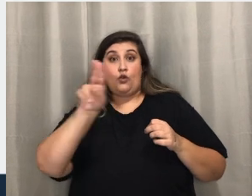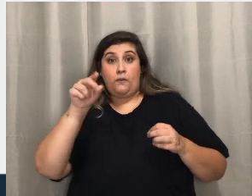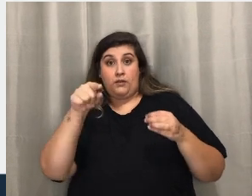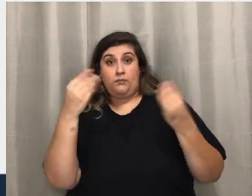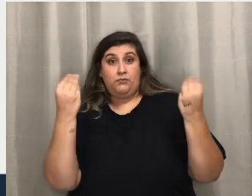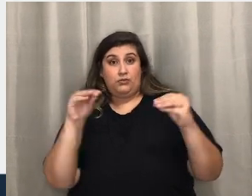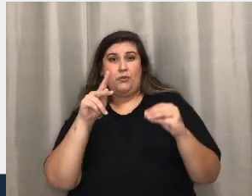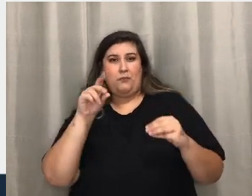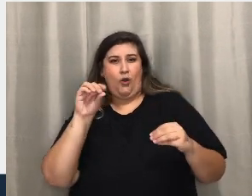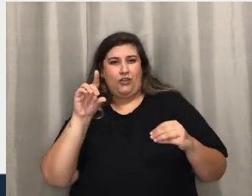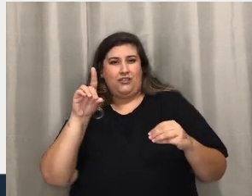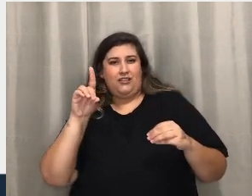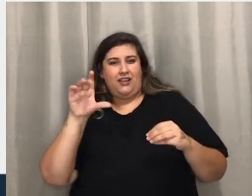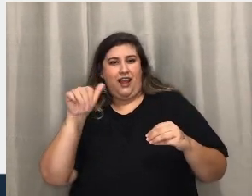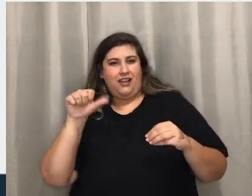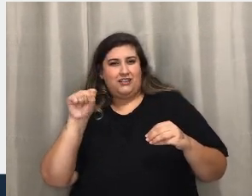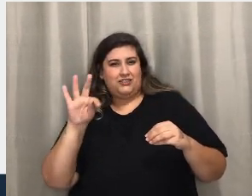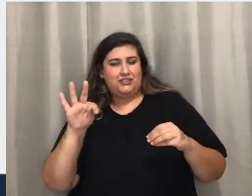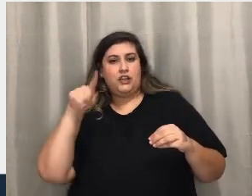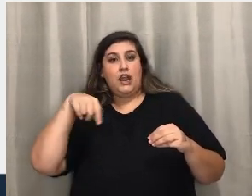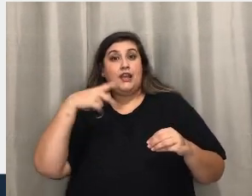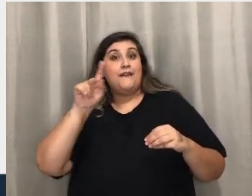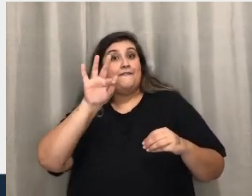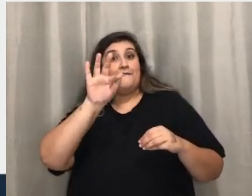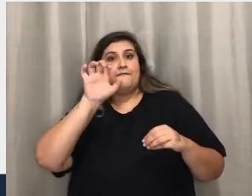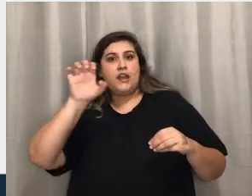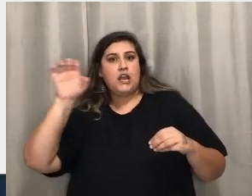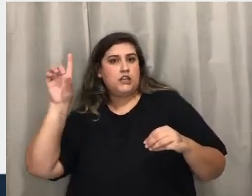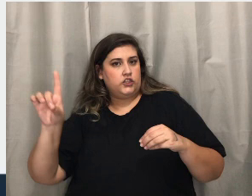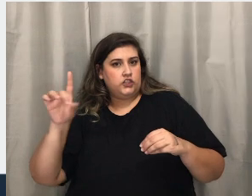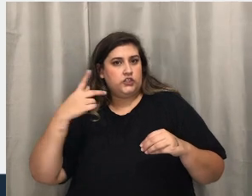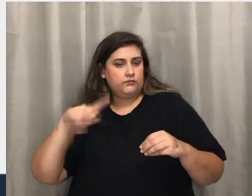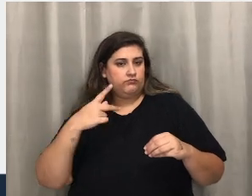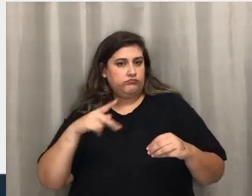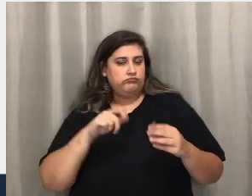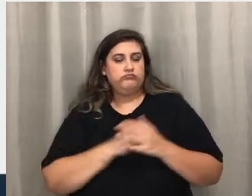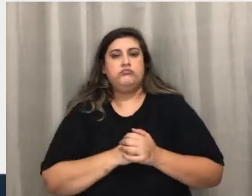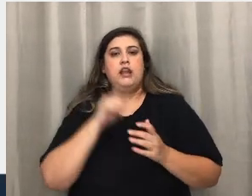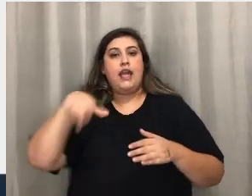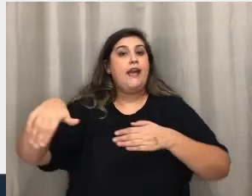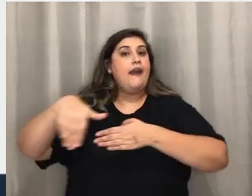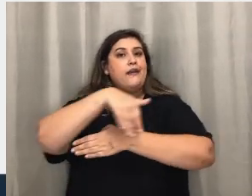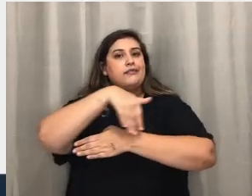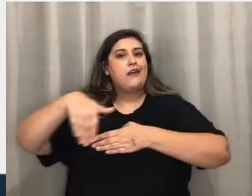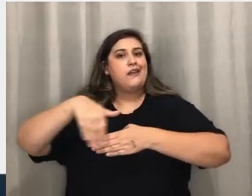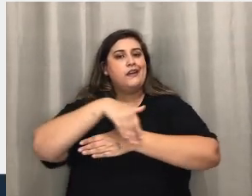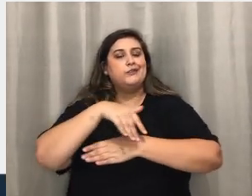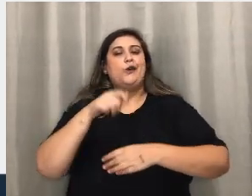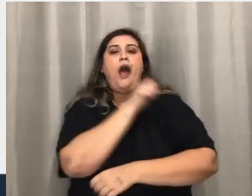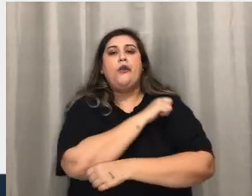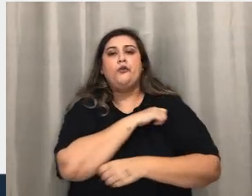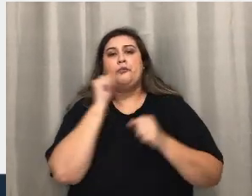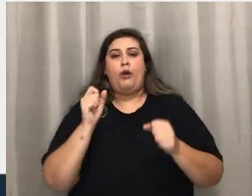colocou aqui no podcast é o seu feed, é o endereço que os